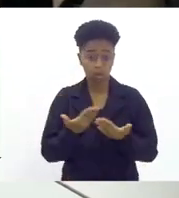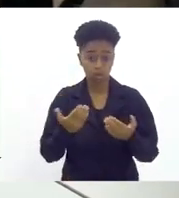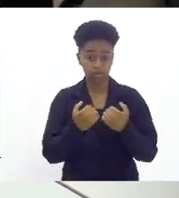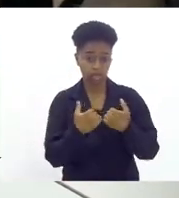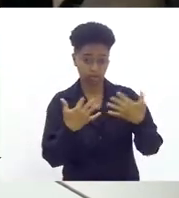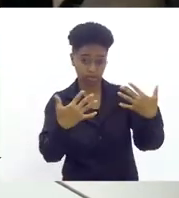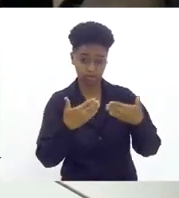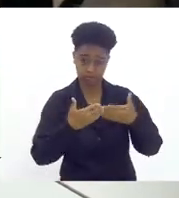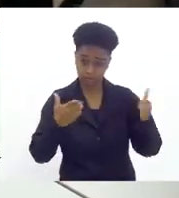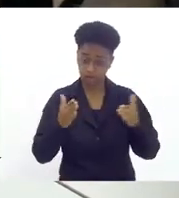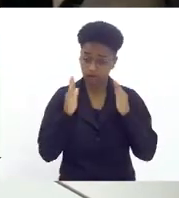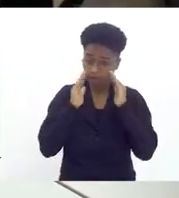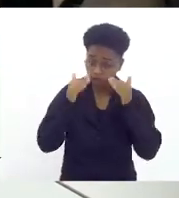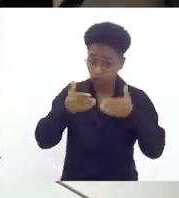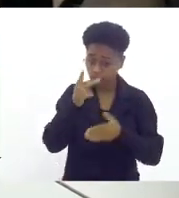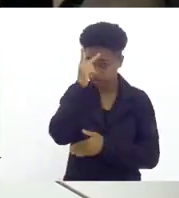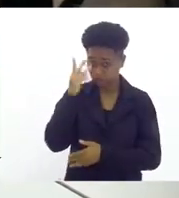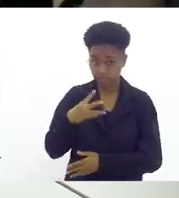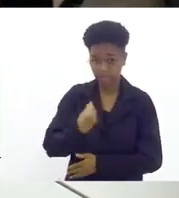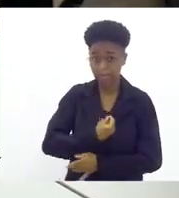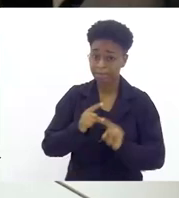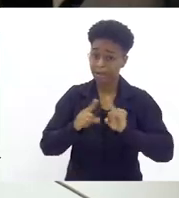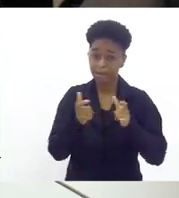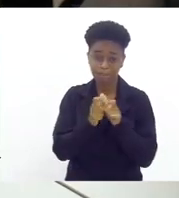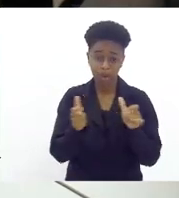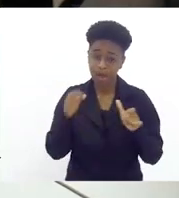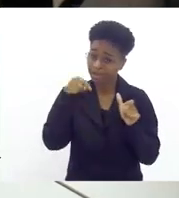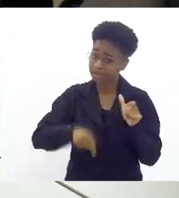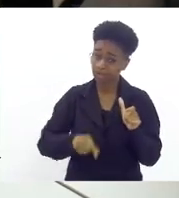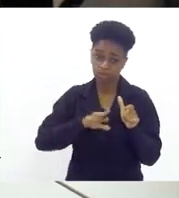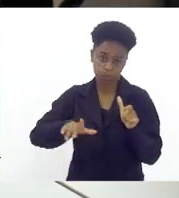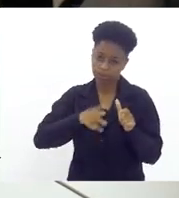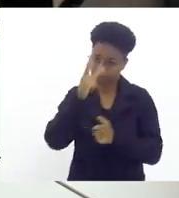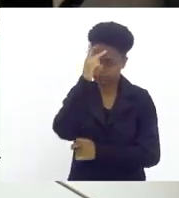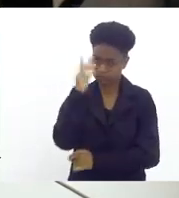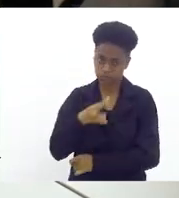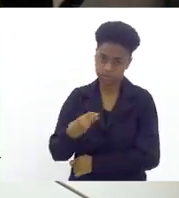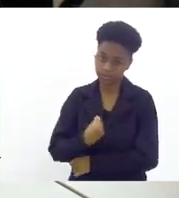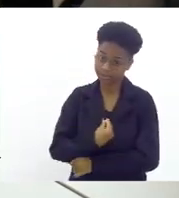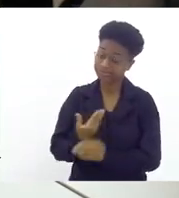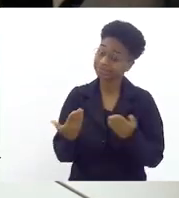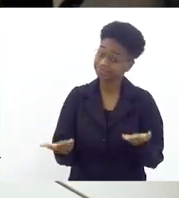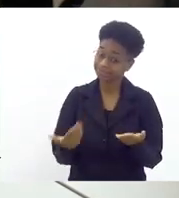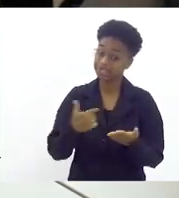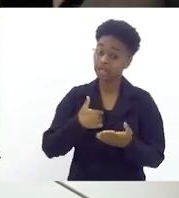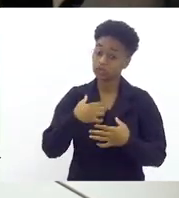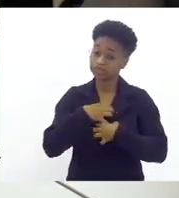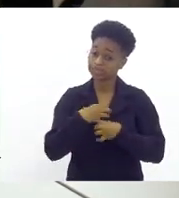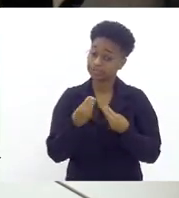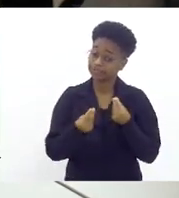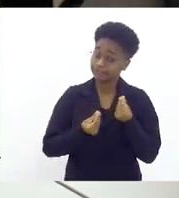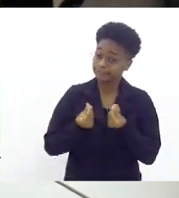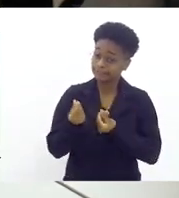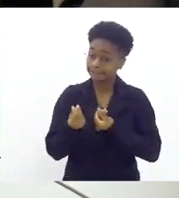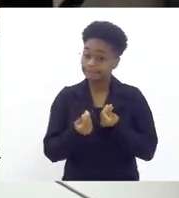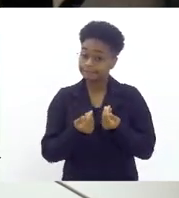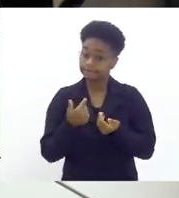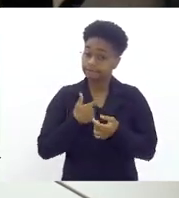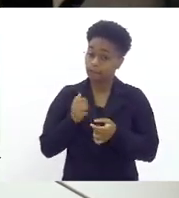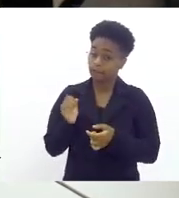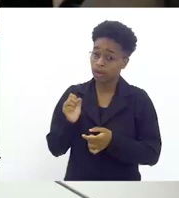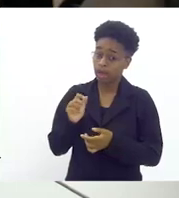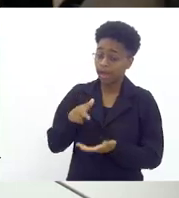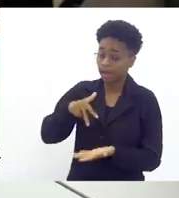para pessoas trans, e eu acho que não tem a maioria aqui não são pessoas trans, então eu fico muito assim, né? Estou ocupando esse